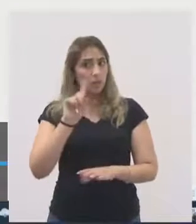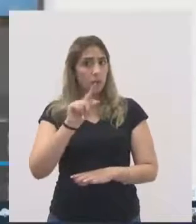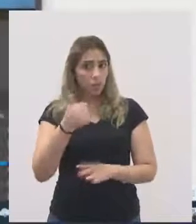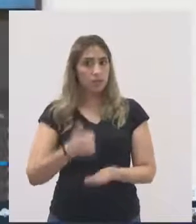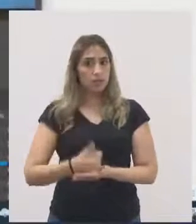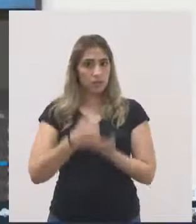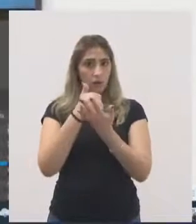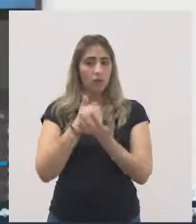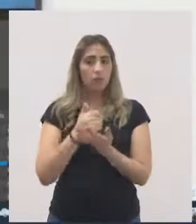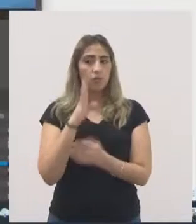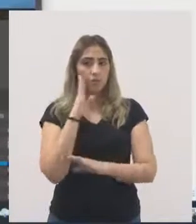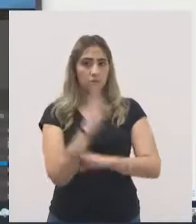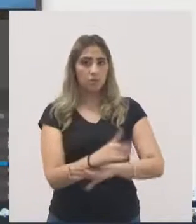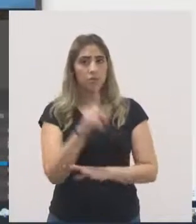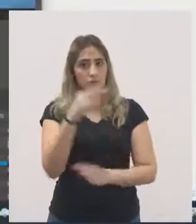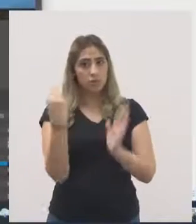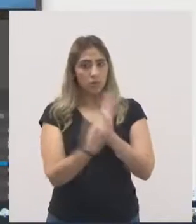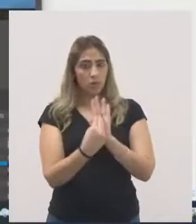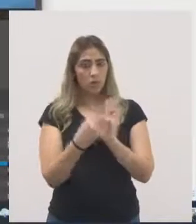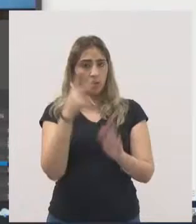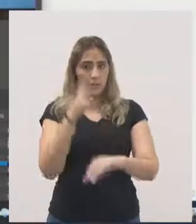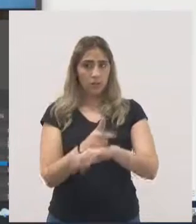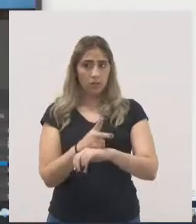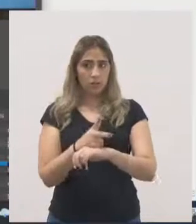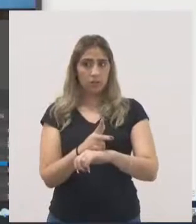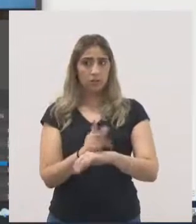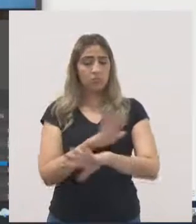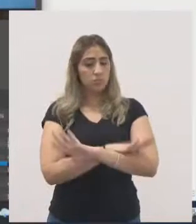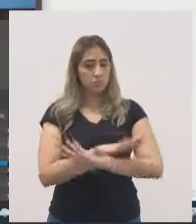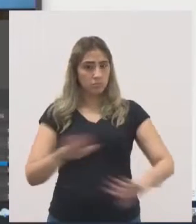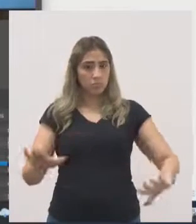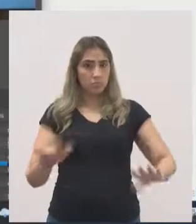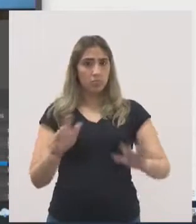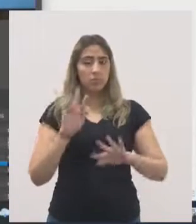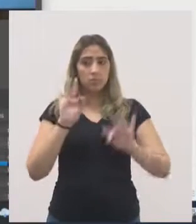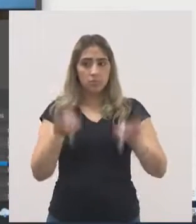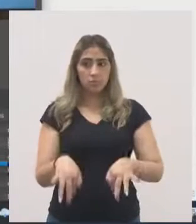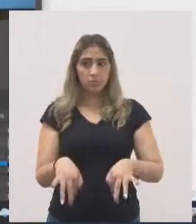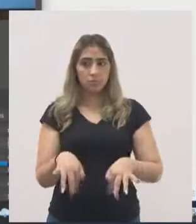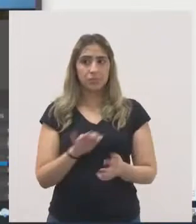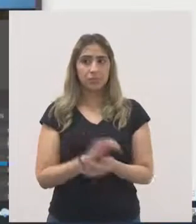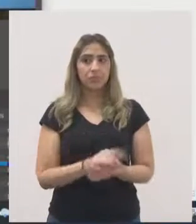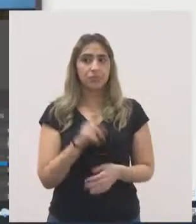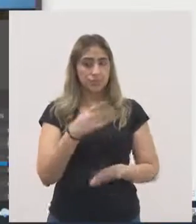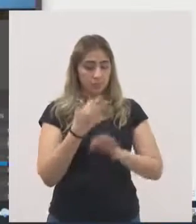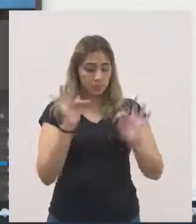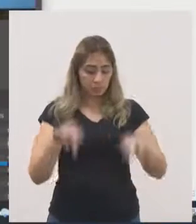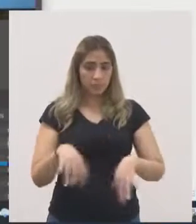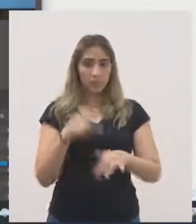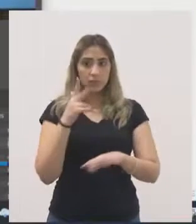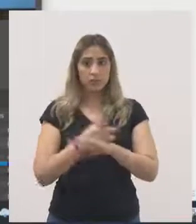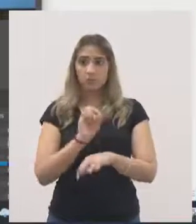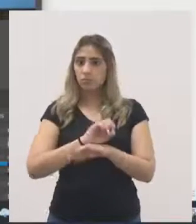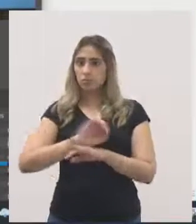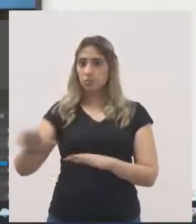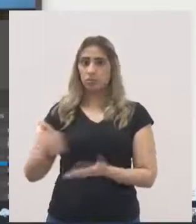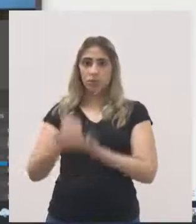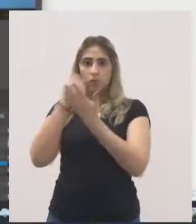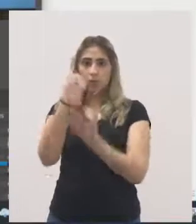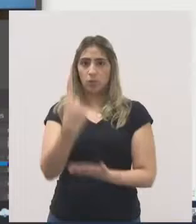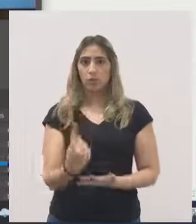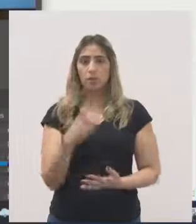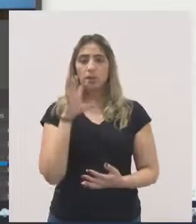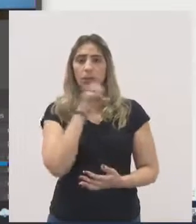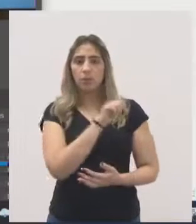automático. Você coloca para gravar, iniciar gravação, depois interromper gravação, ele já está salvo lá